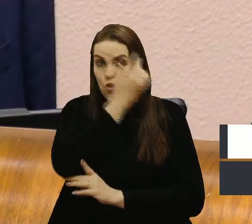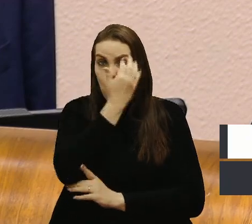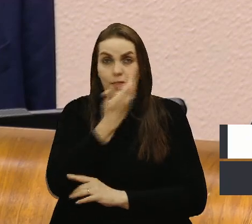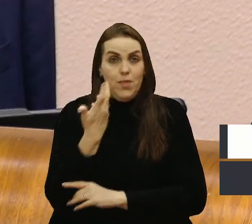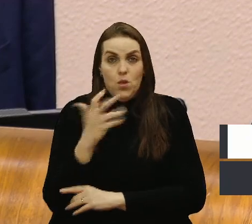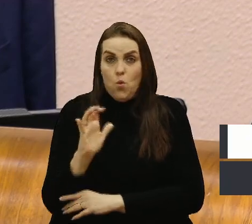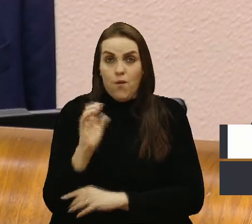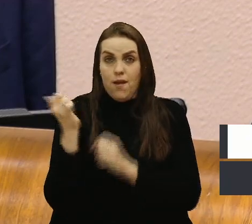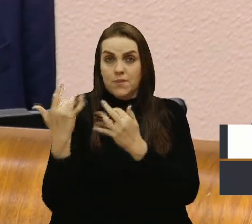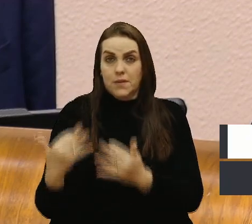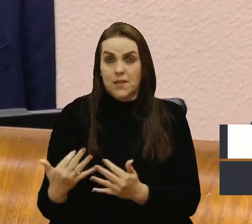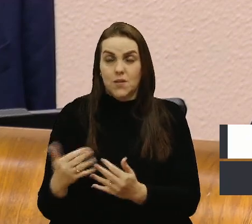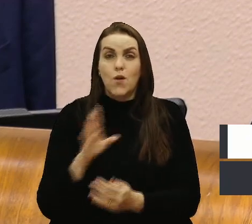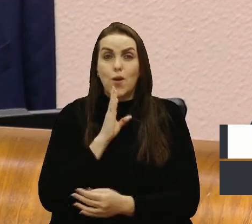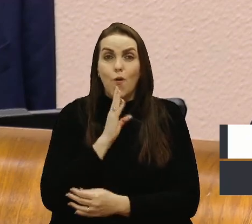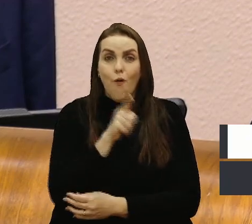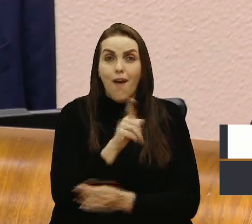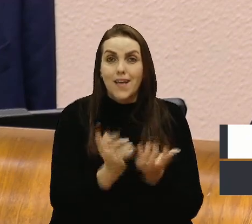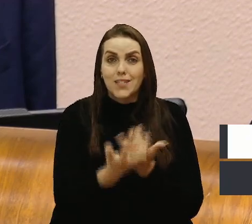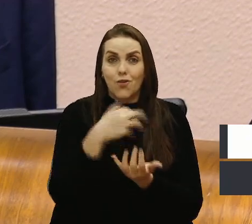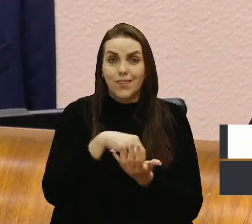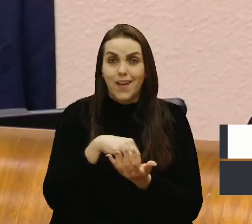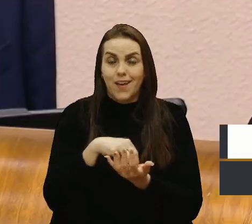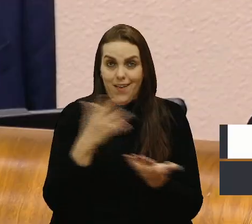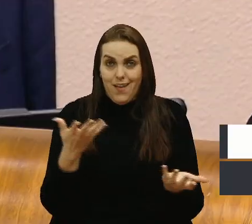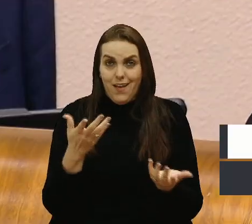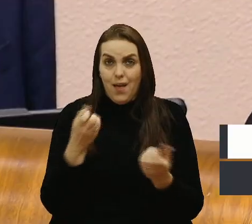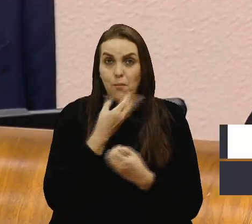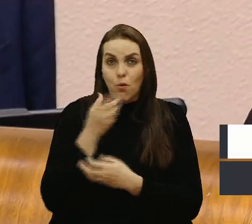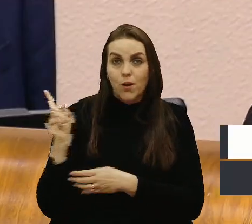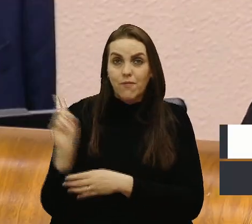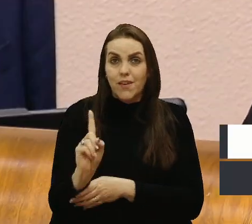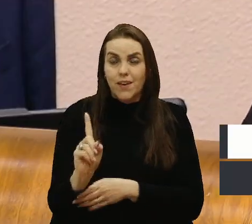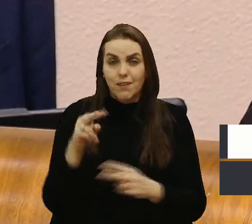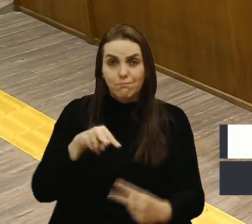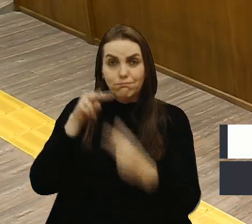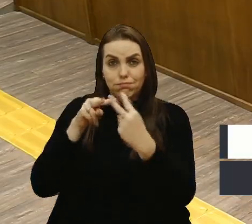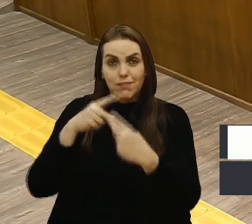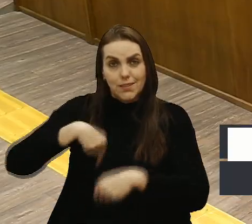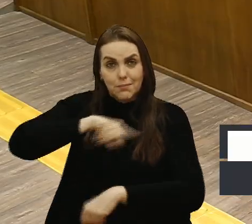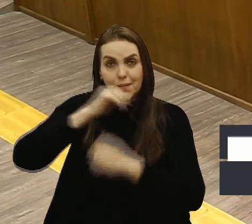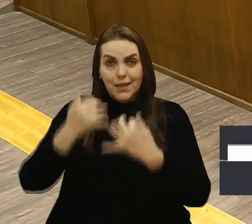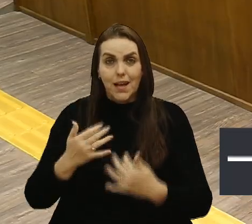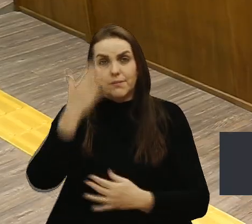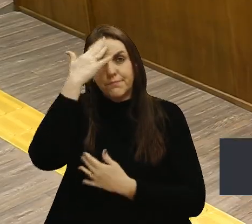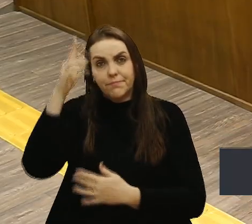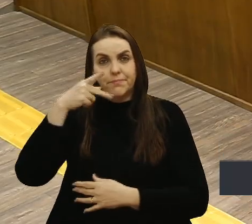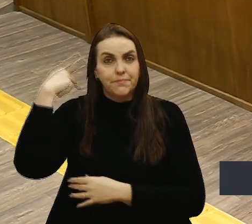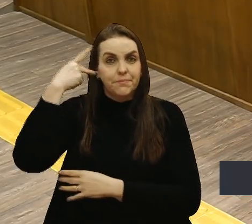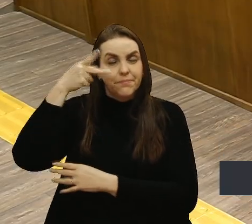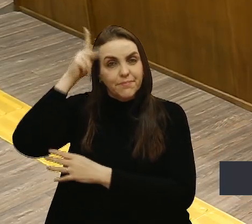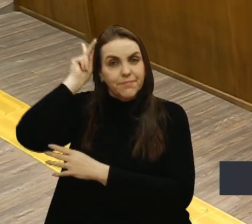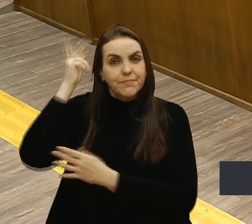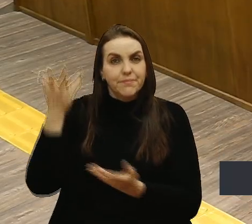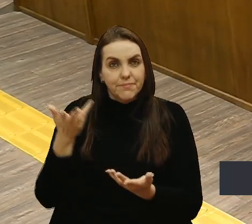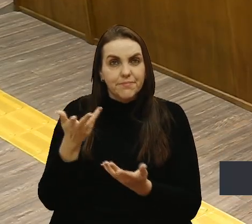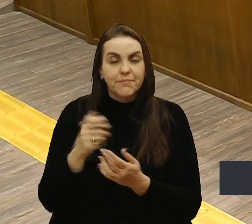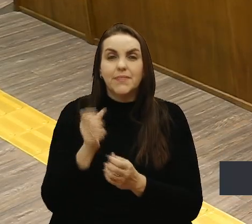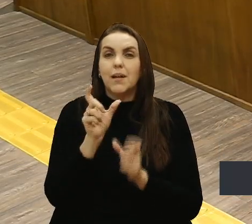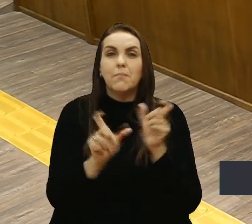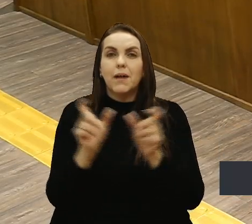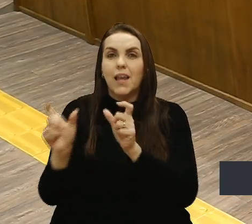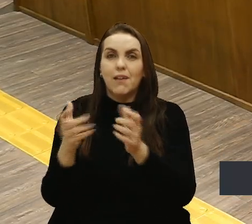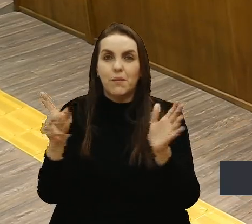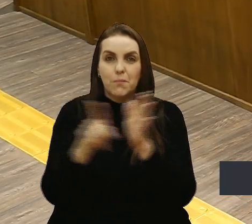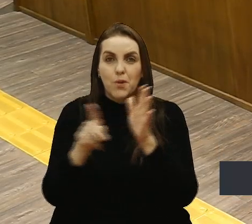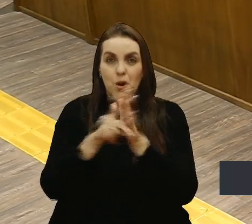lá. Não custa ele vir aqui, olhar no nosso olho e falar a versão dele, né? Acho que seria bom. Muito obrigado. Obrigada, vereador Iago. E as palavras do